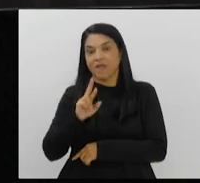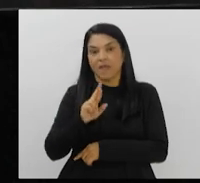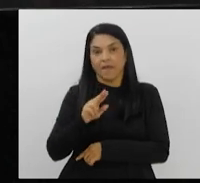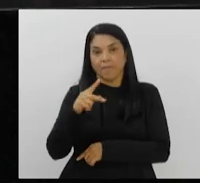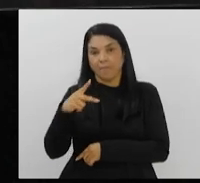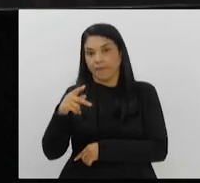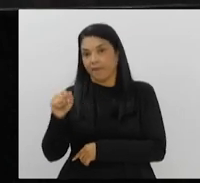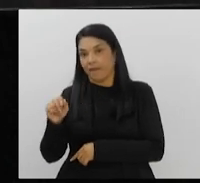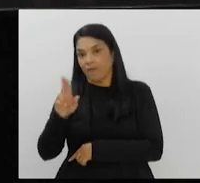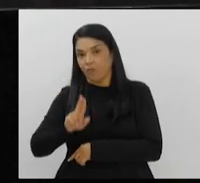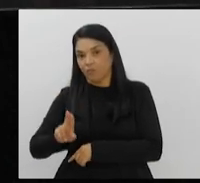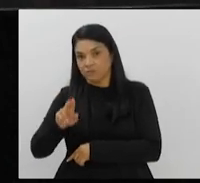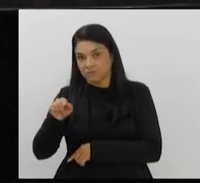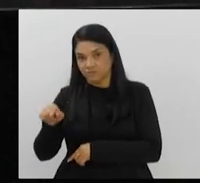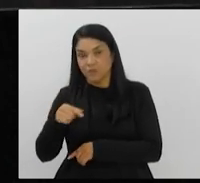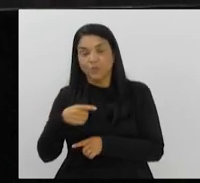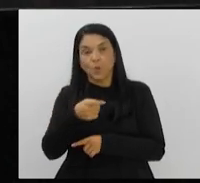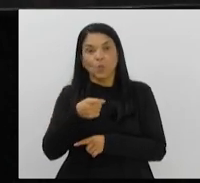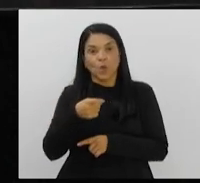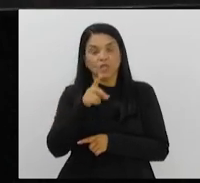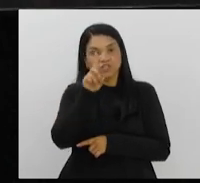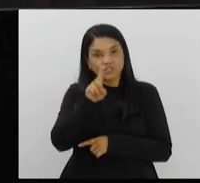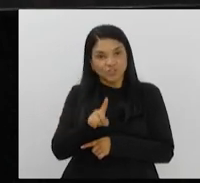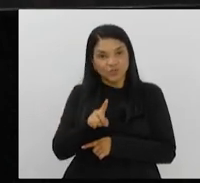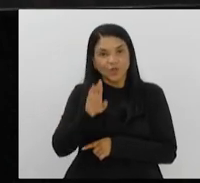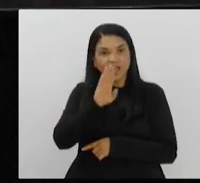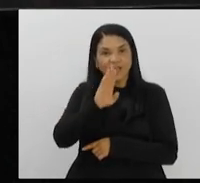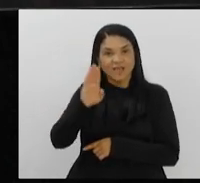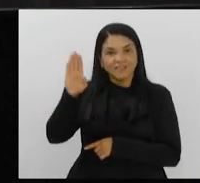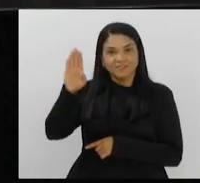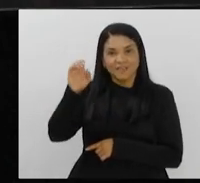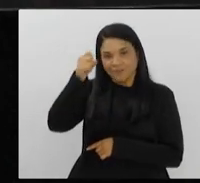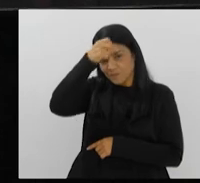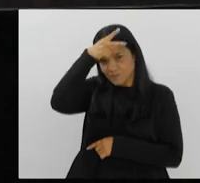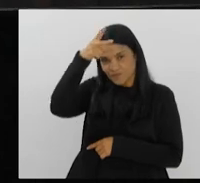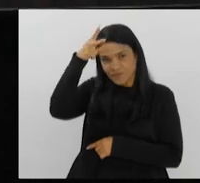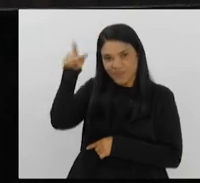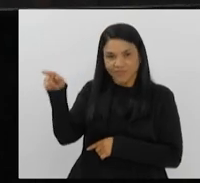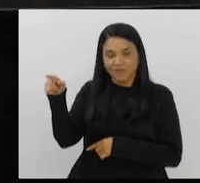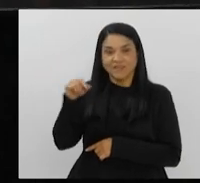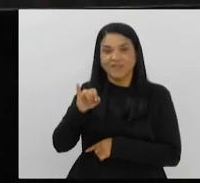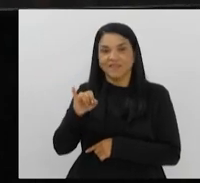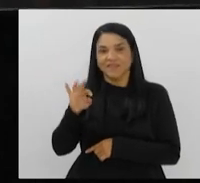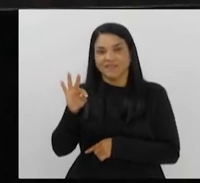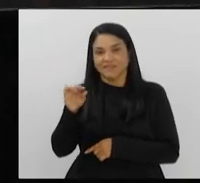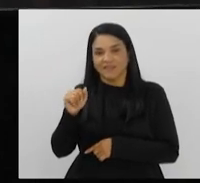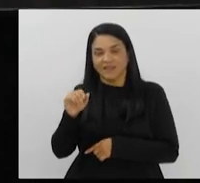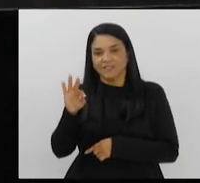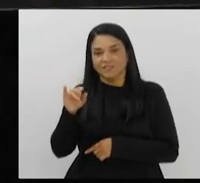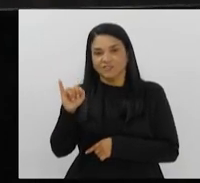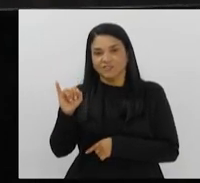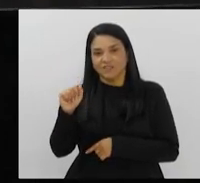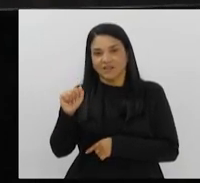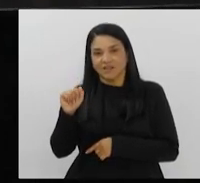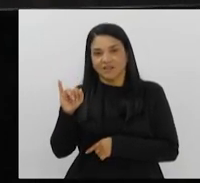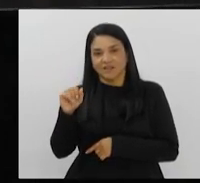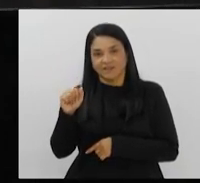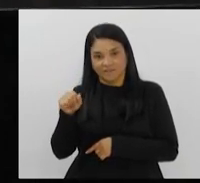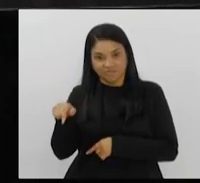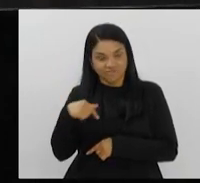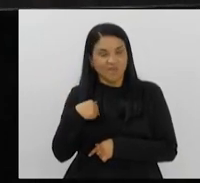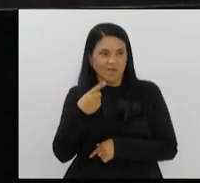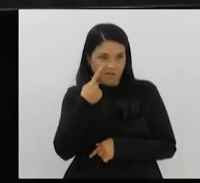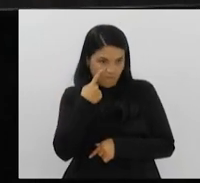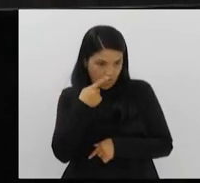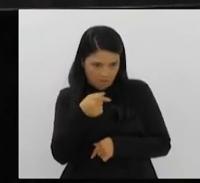agora é candidato a prefeito em Itatiaia. Então vejam vocês, senhores, que o nosso trabalho